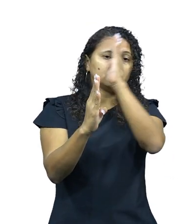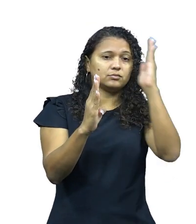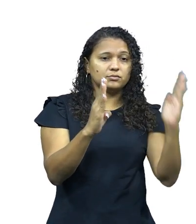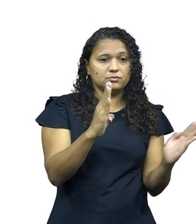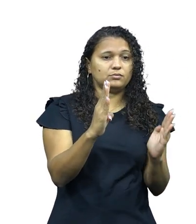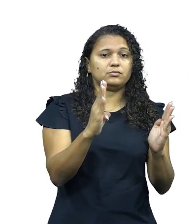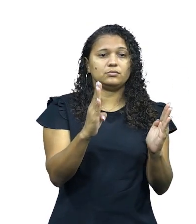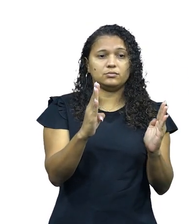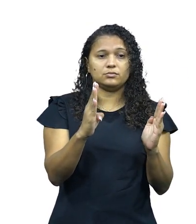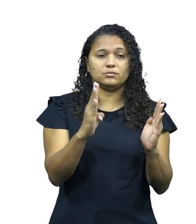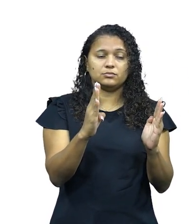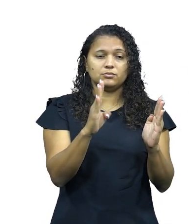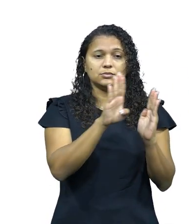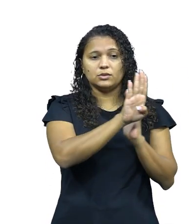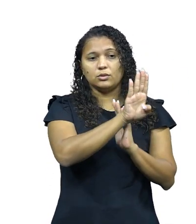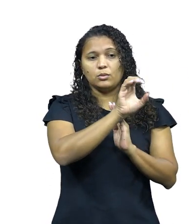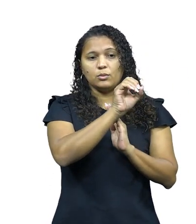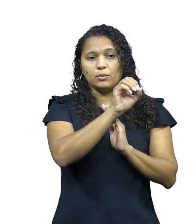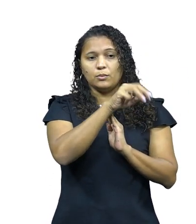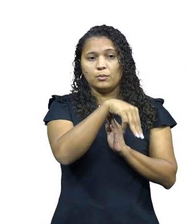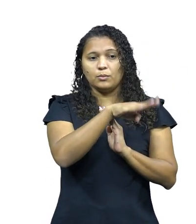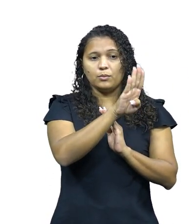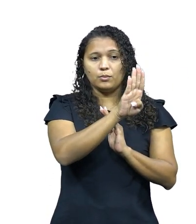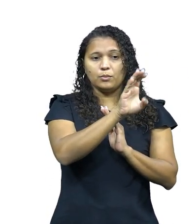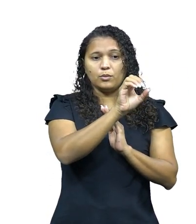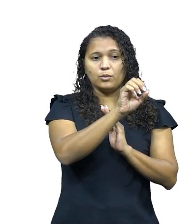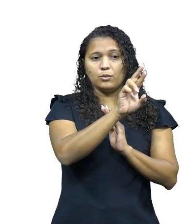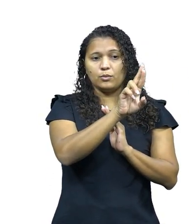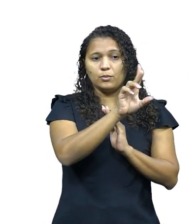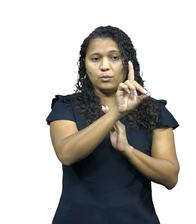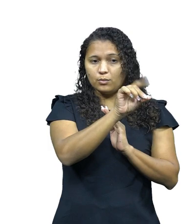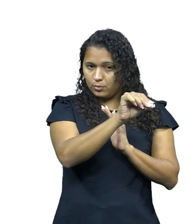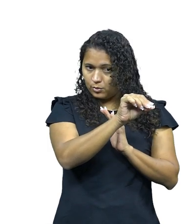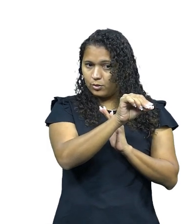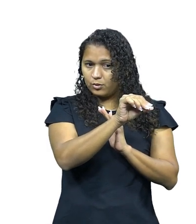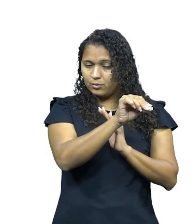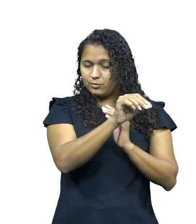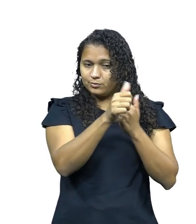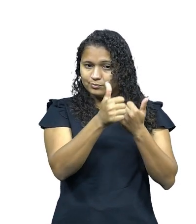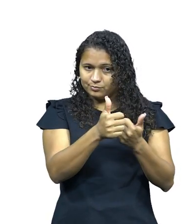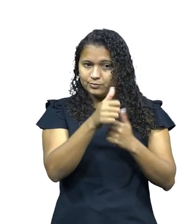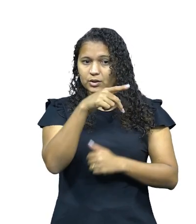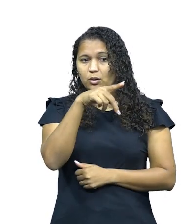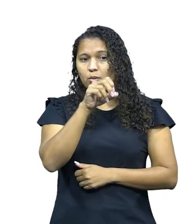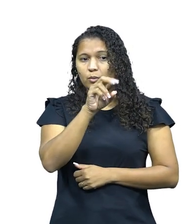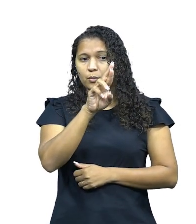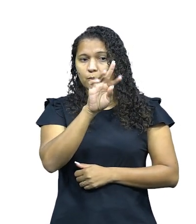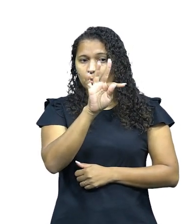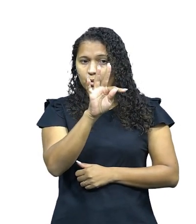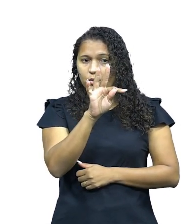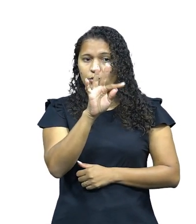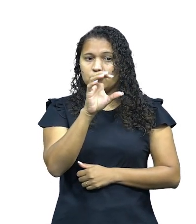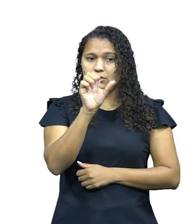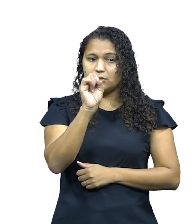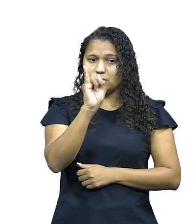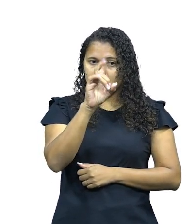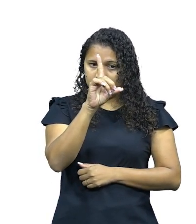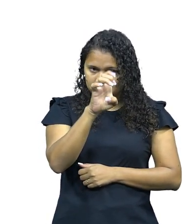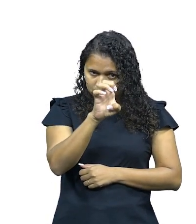que é a parte da frente da embarcação, e a gente vê o lado esquerdo, que é qual? Port side.